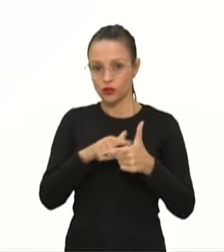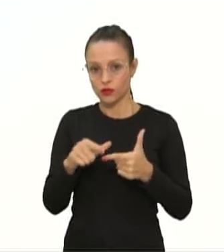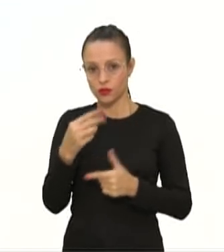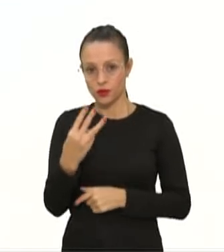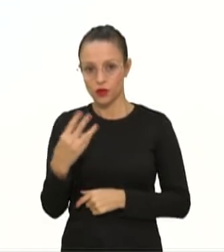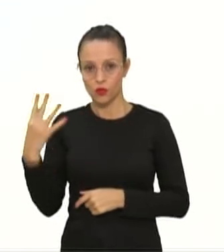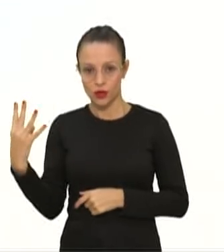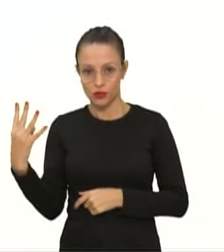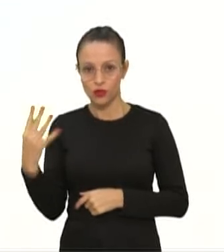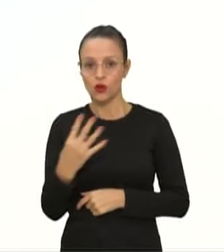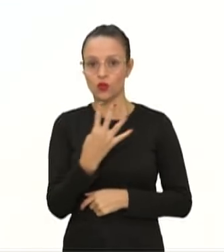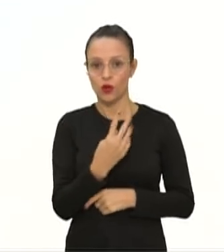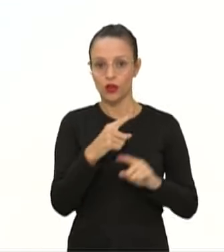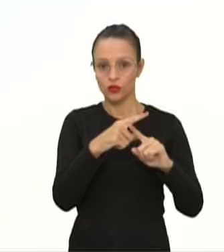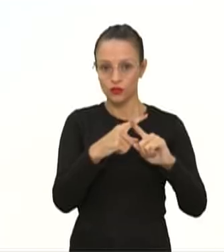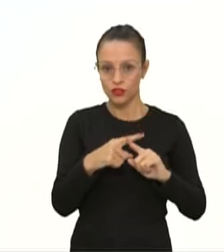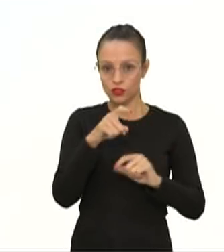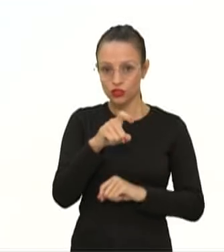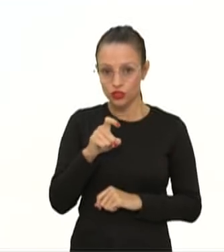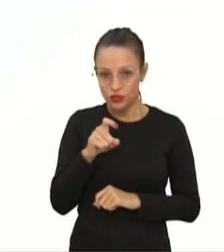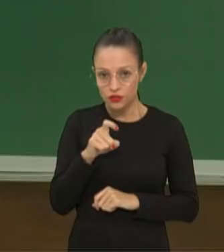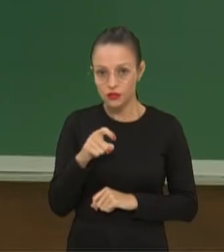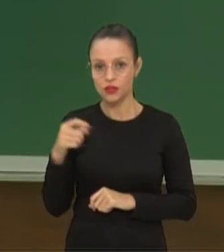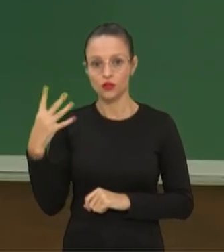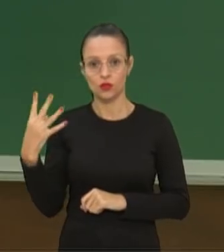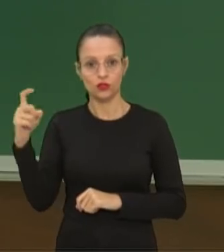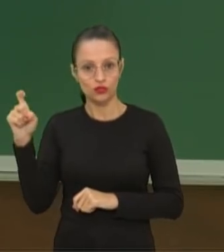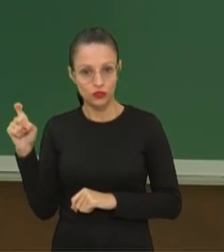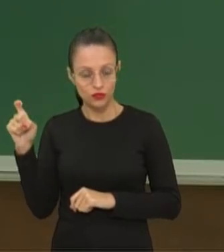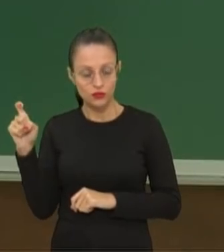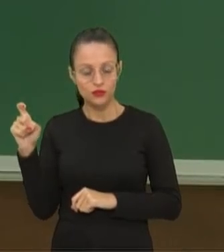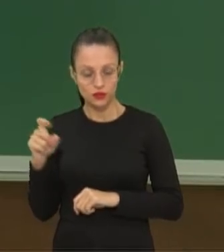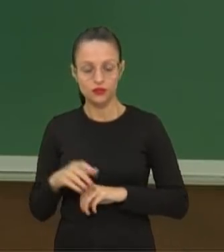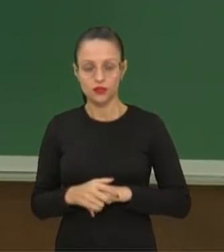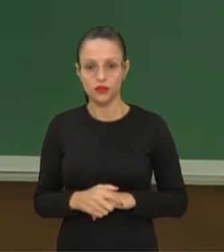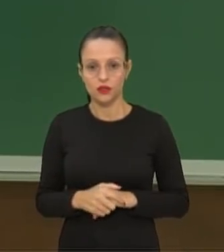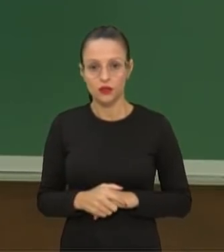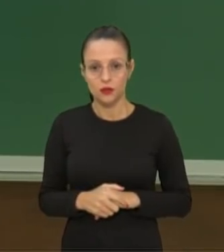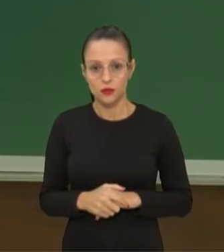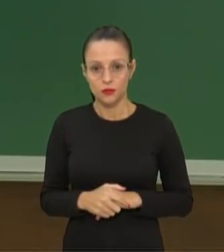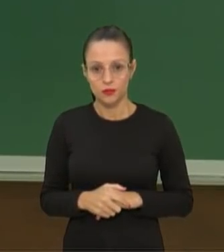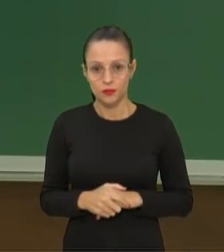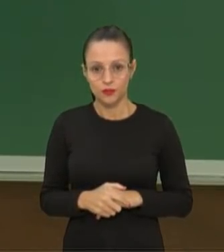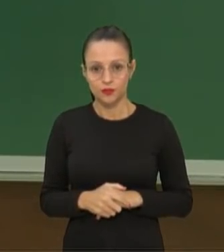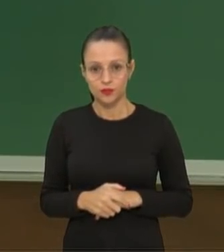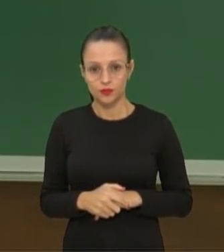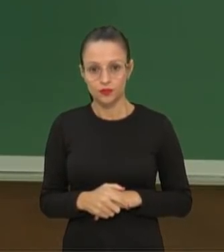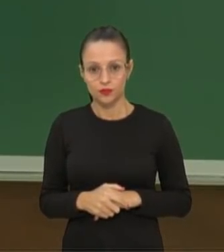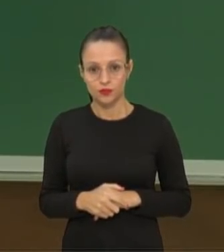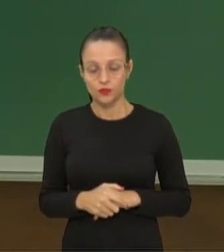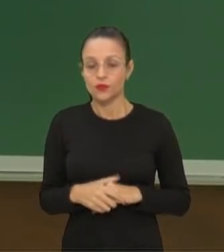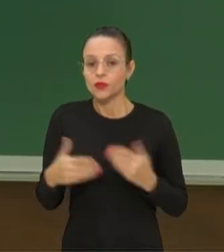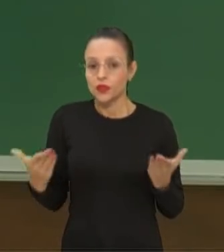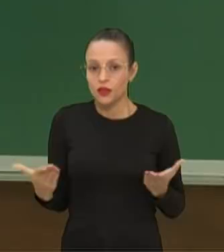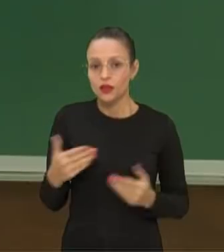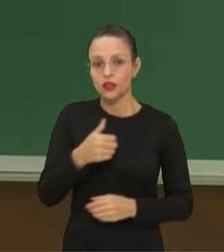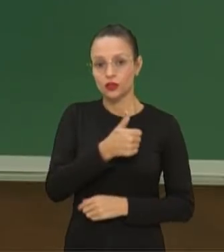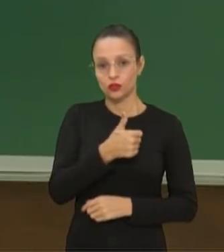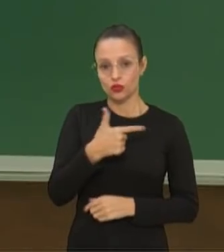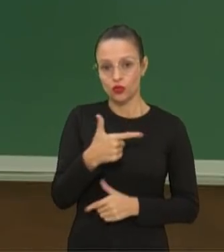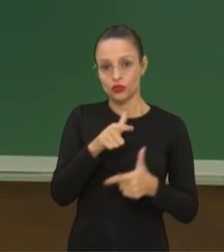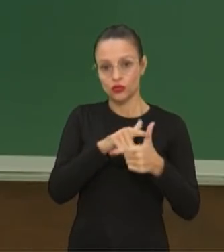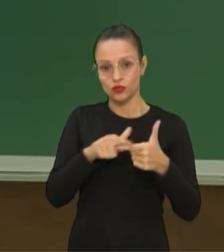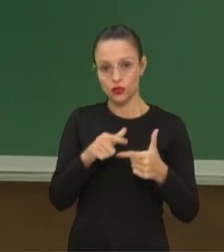4. 4 vezes o x é 4x. Então, tá aqui, 4x. Aí, 12 dividido